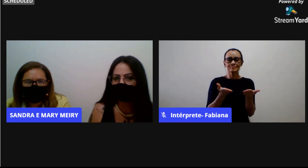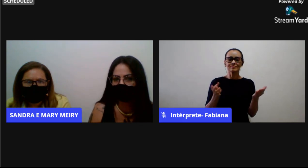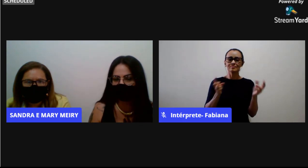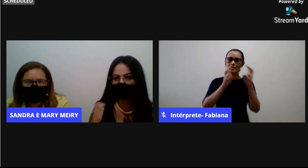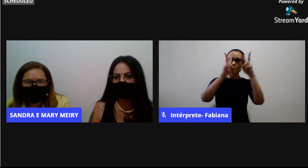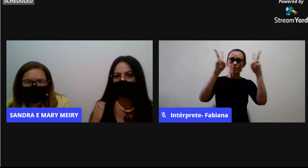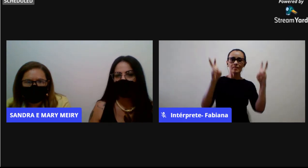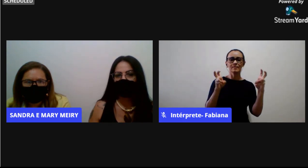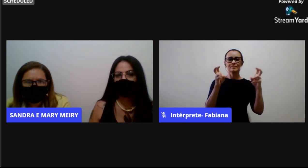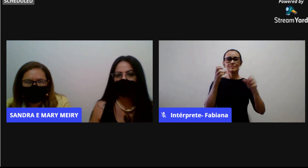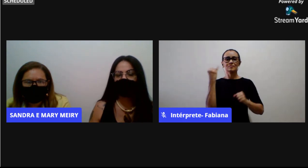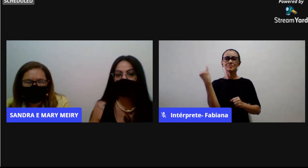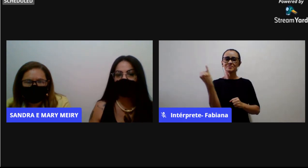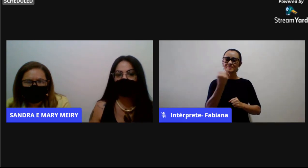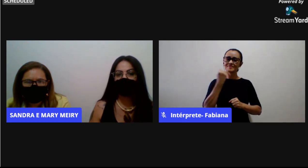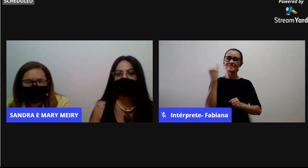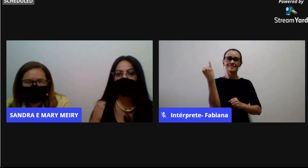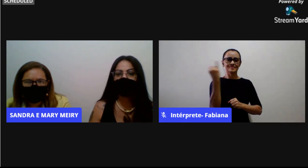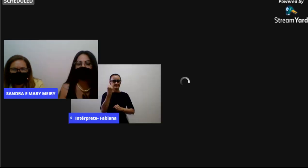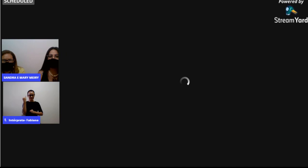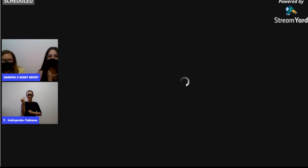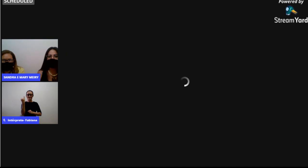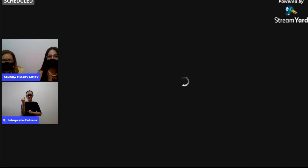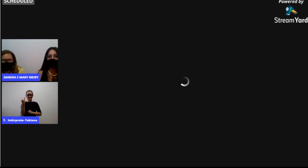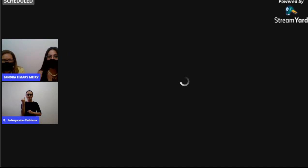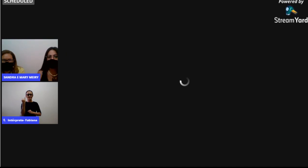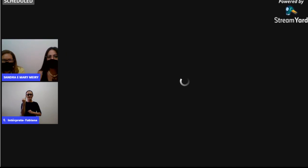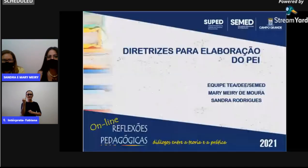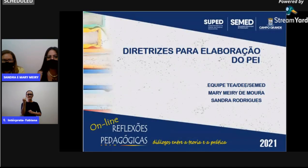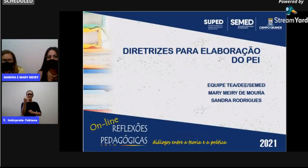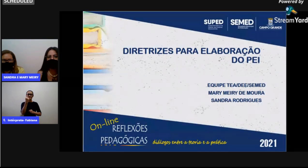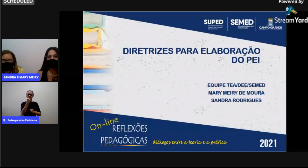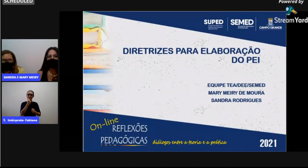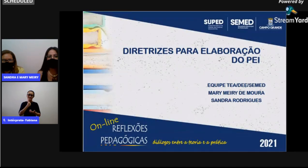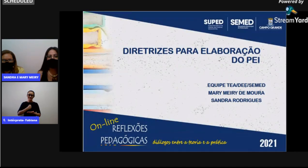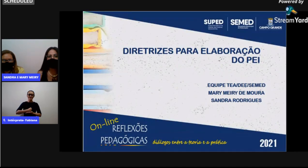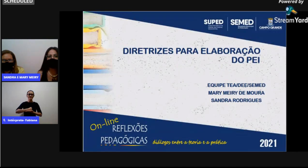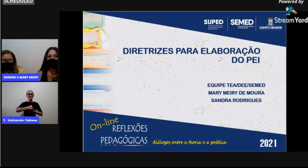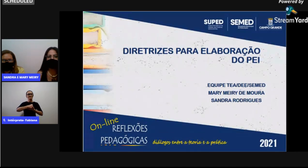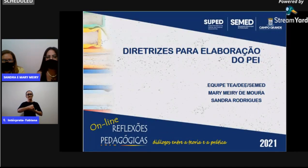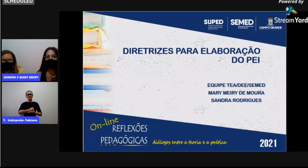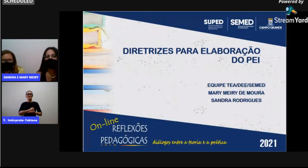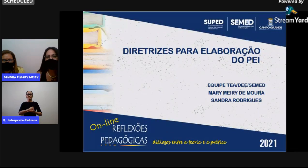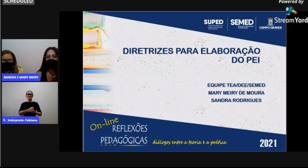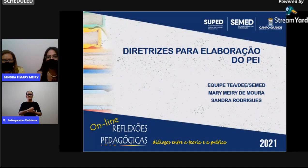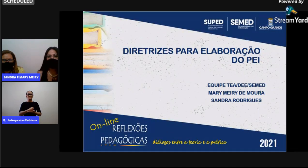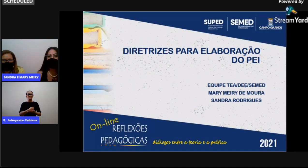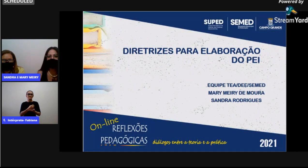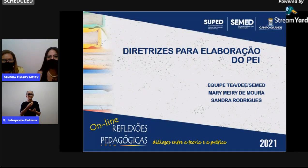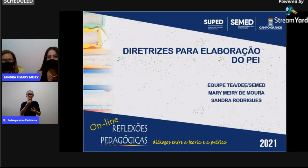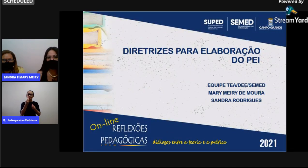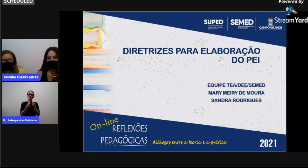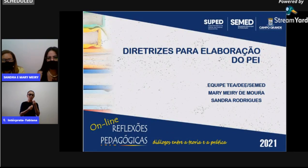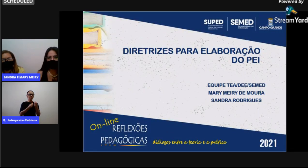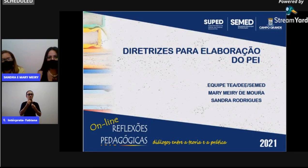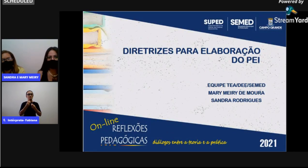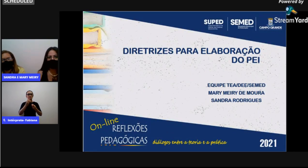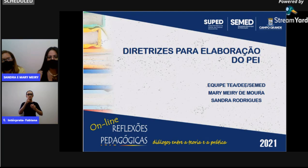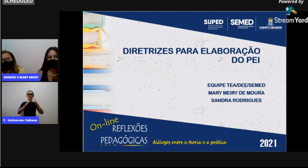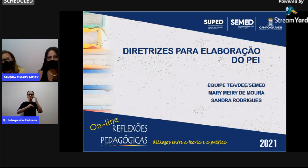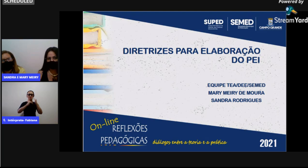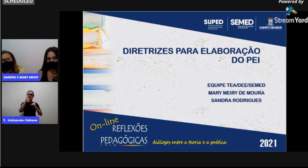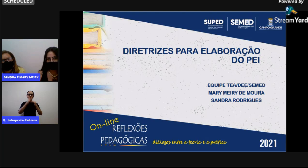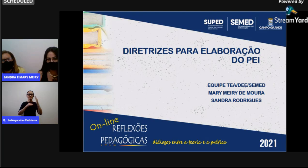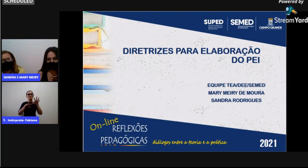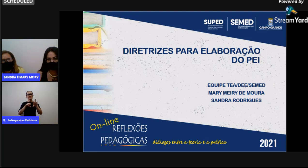muito importante, com um tema que vai favorecer em muito a questão do trabalho do profissional da